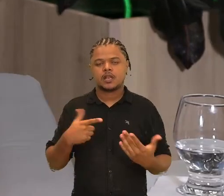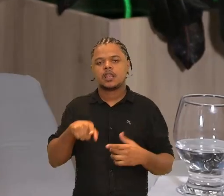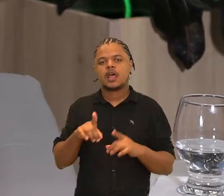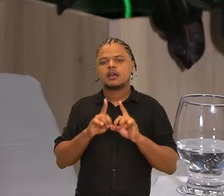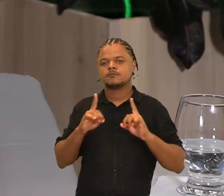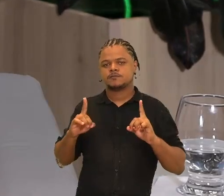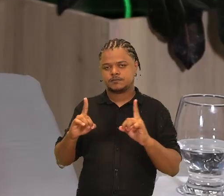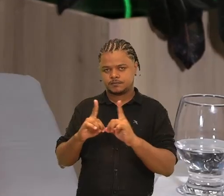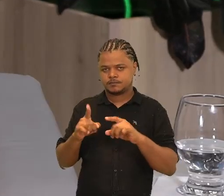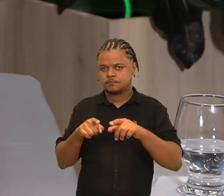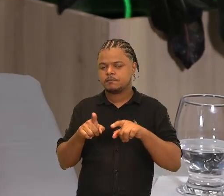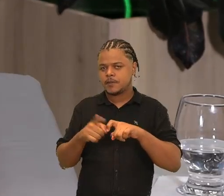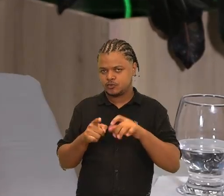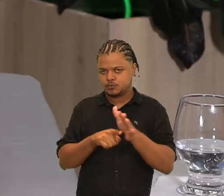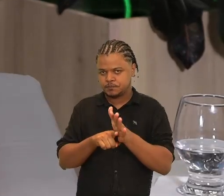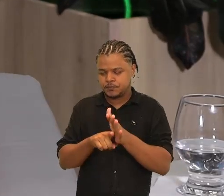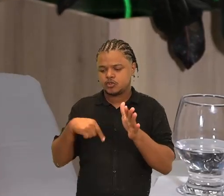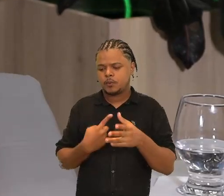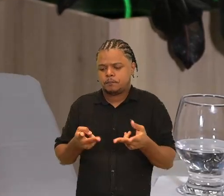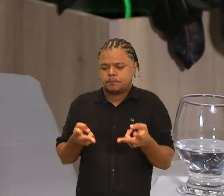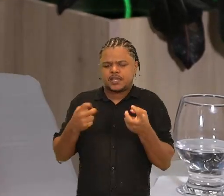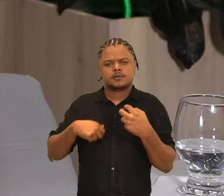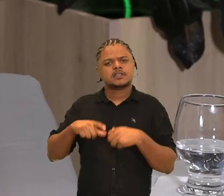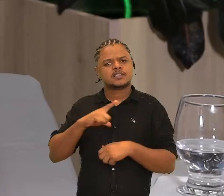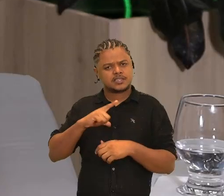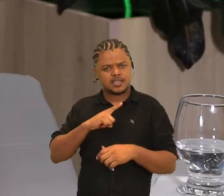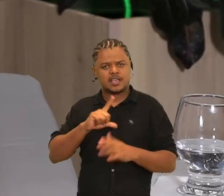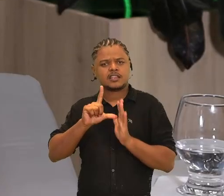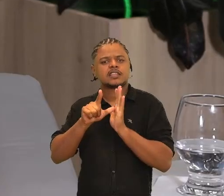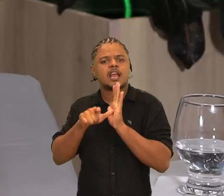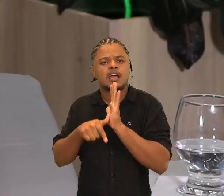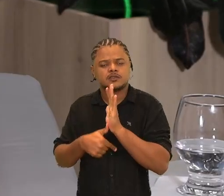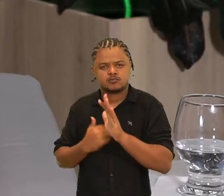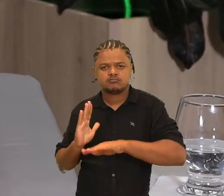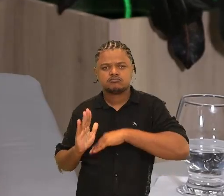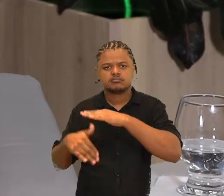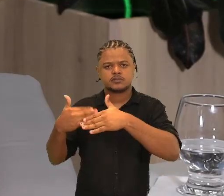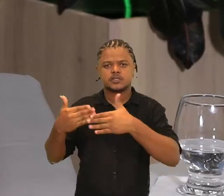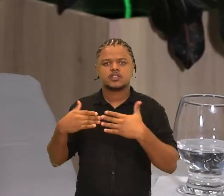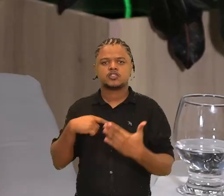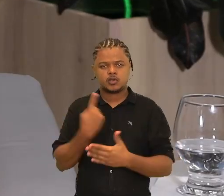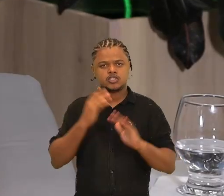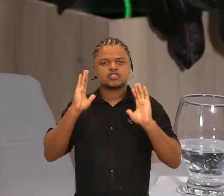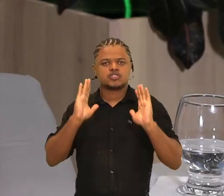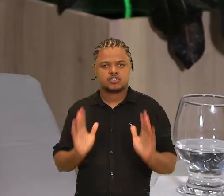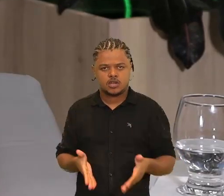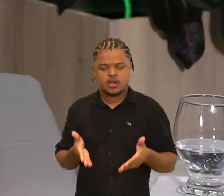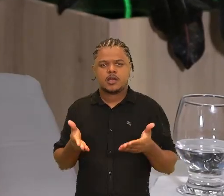quando a gente começa com os atrasos no neurodesenvolvimento, nós já